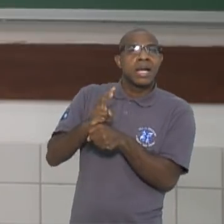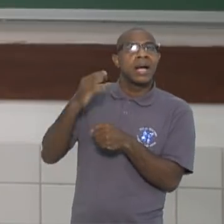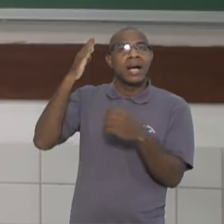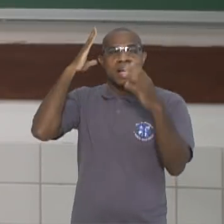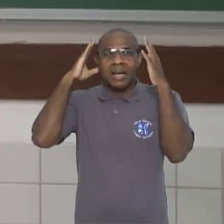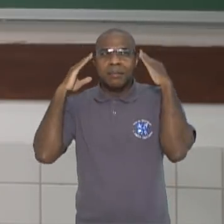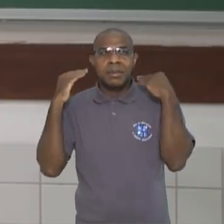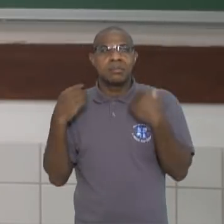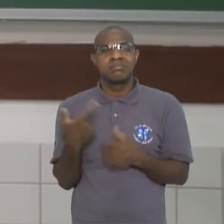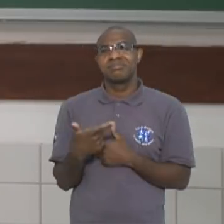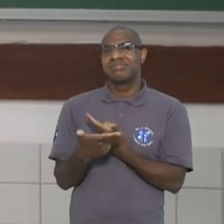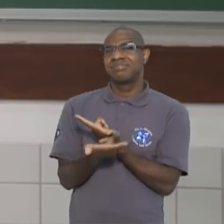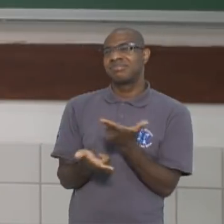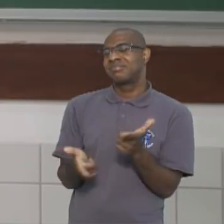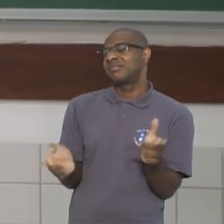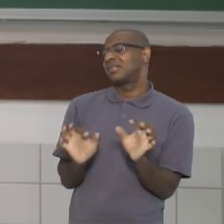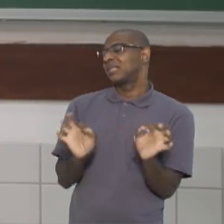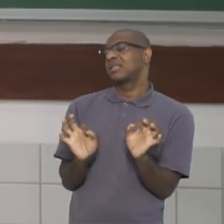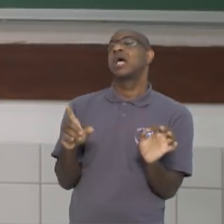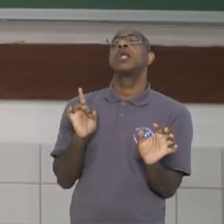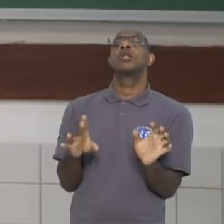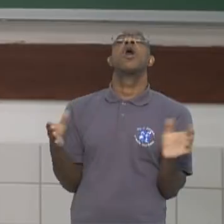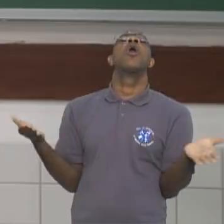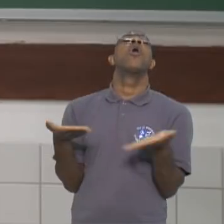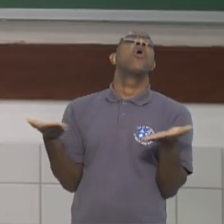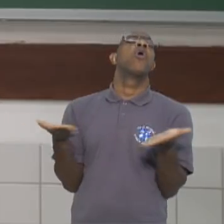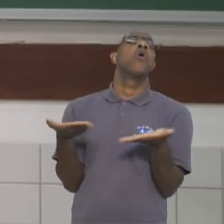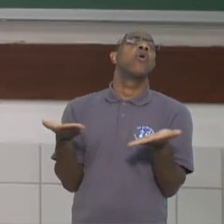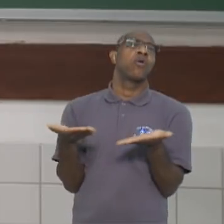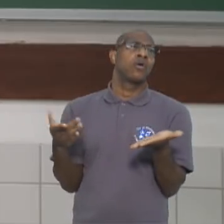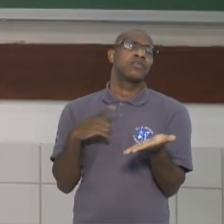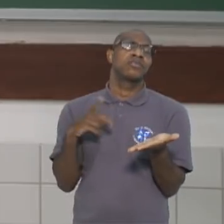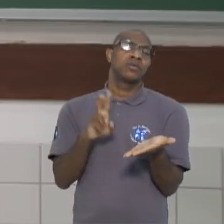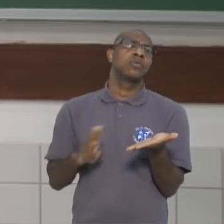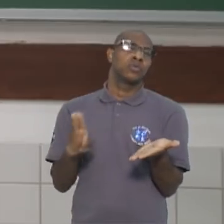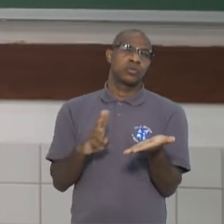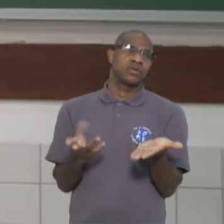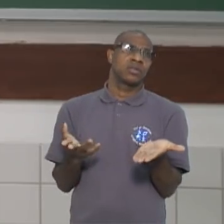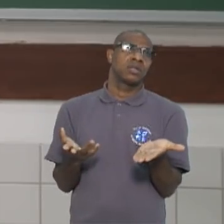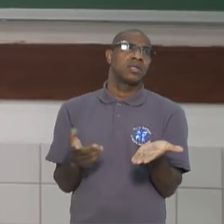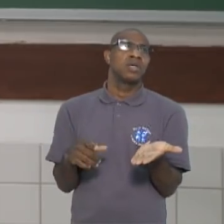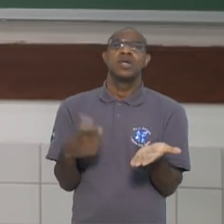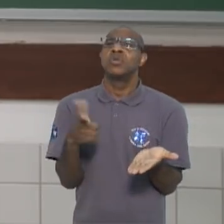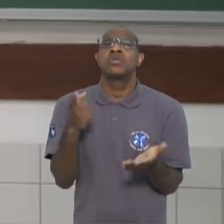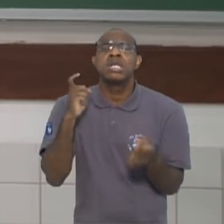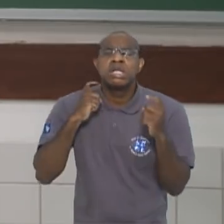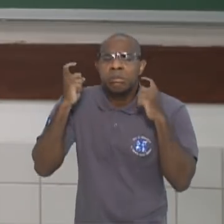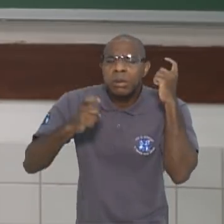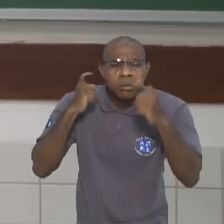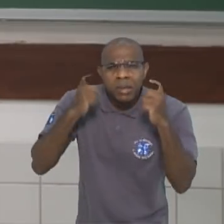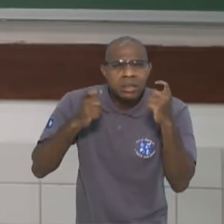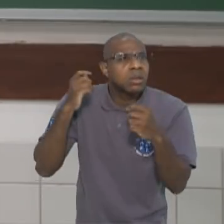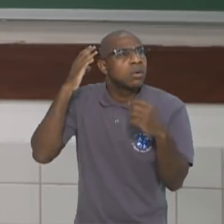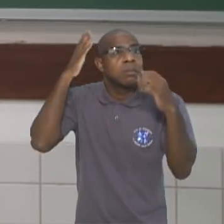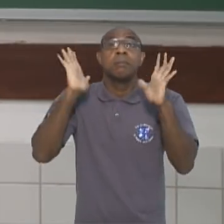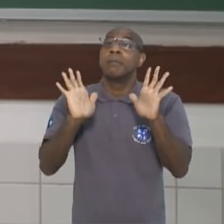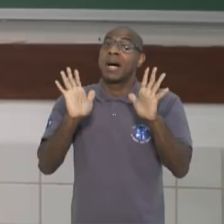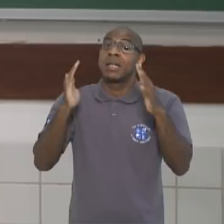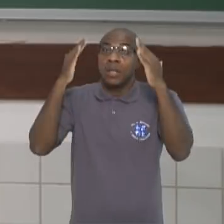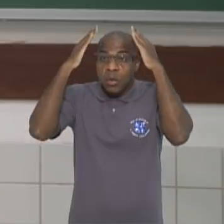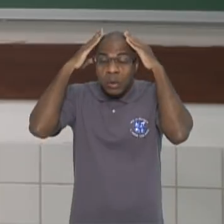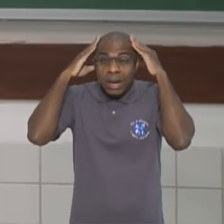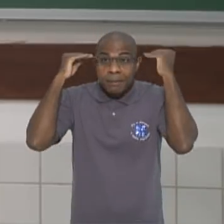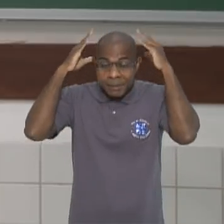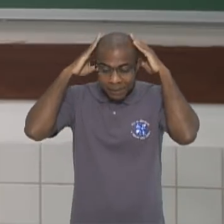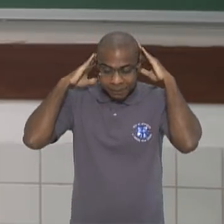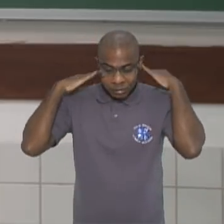nada disso. Isso daí são coisas que hoje em dia, modernamente, a gente utiliza. Então, eles não tinham essa preocupação, mas os cabelos eram bem